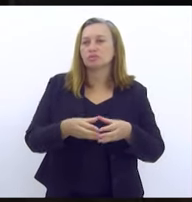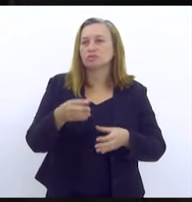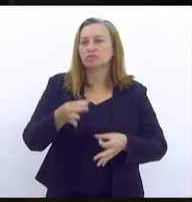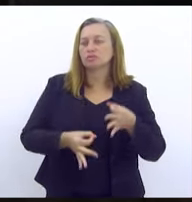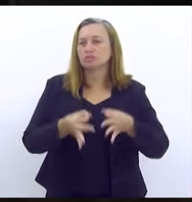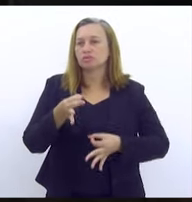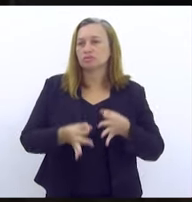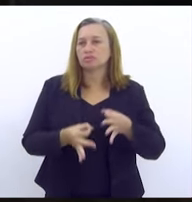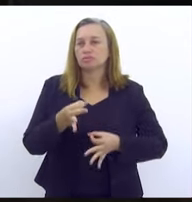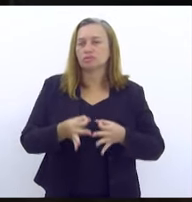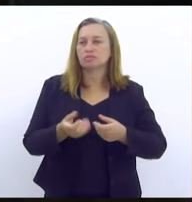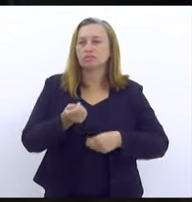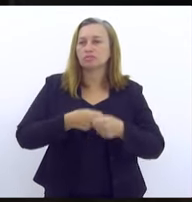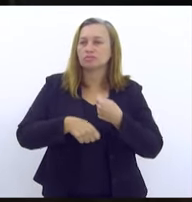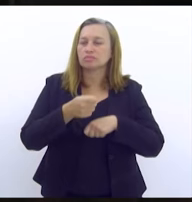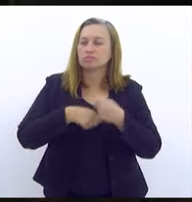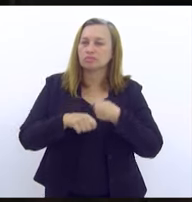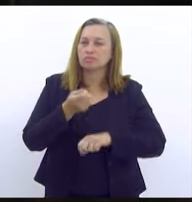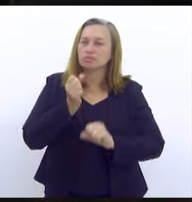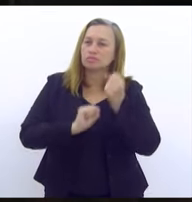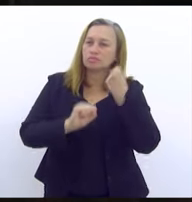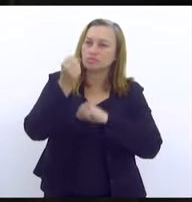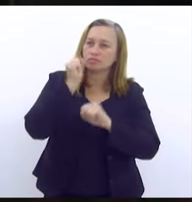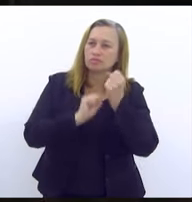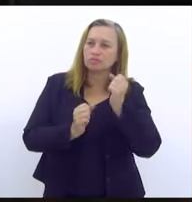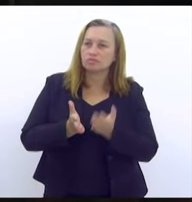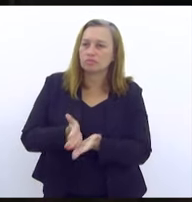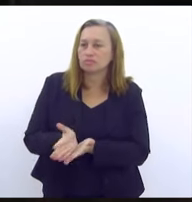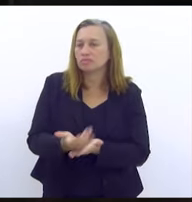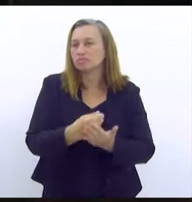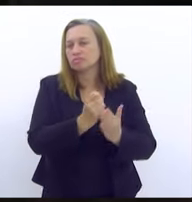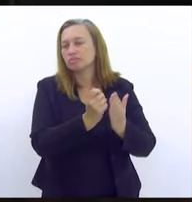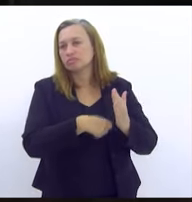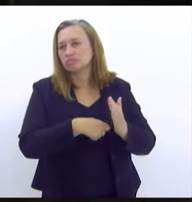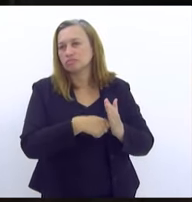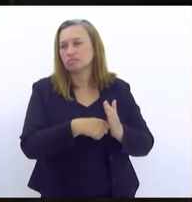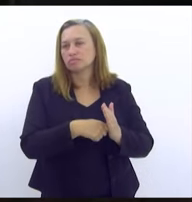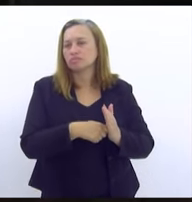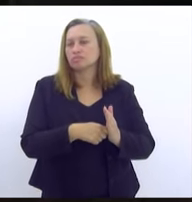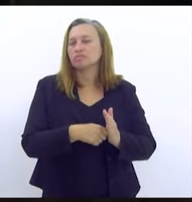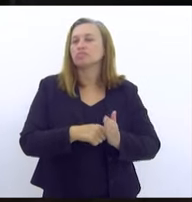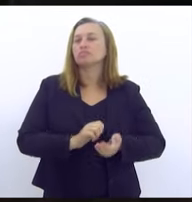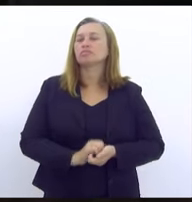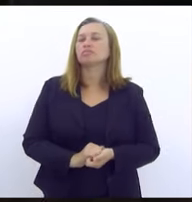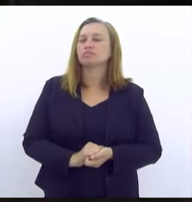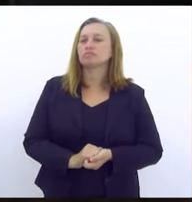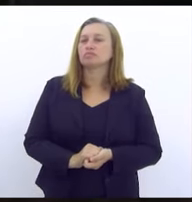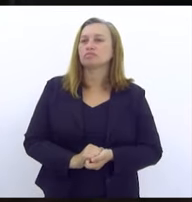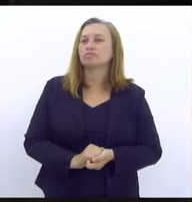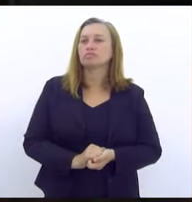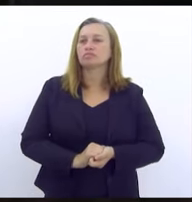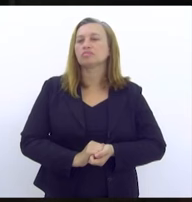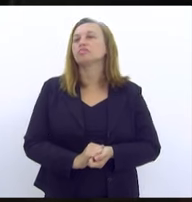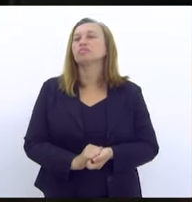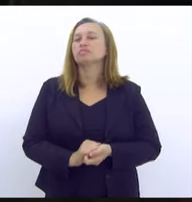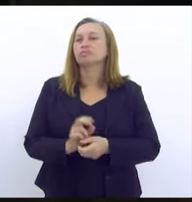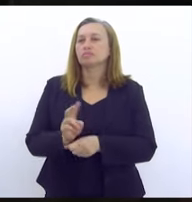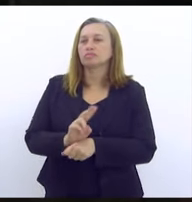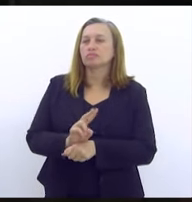Justiça, economia, indústria e comércio, tributação, controle da arrecadação estadual, fiscalização dos tributos